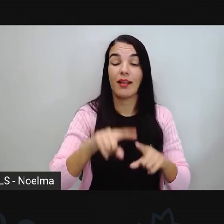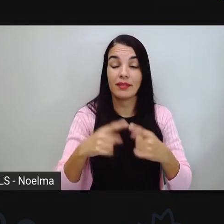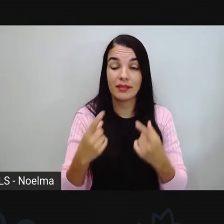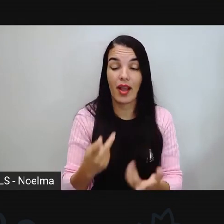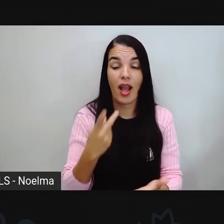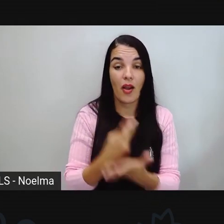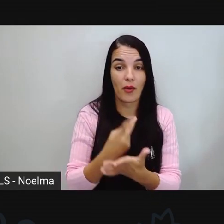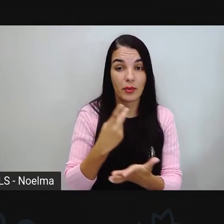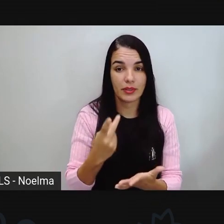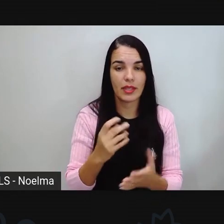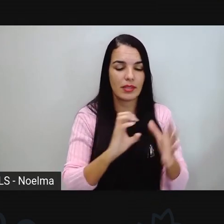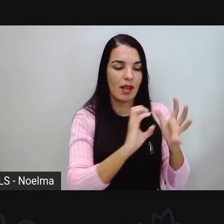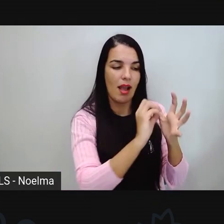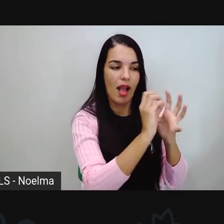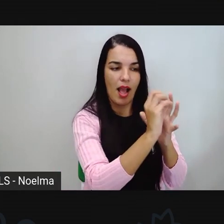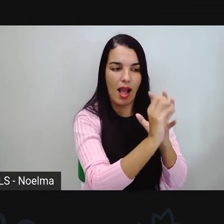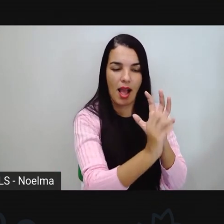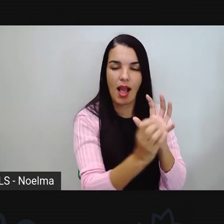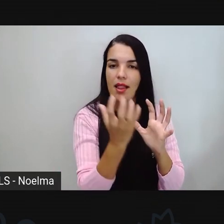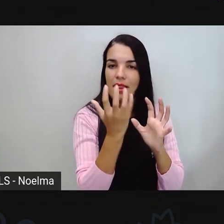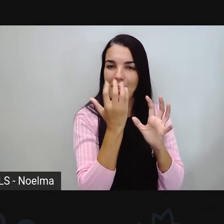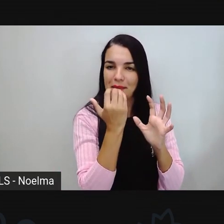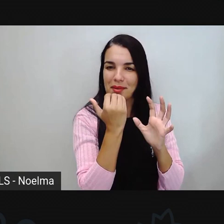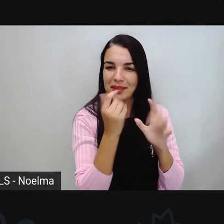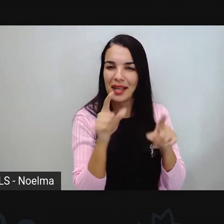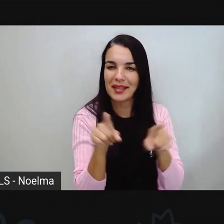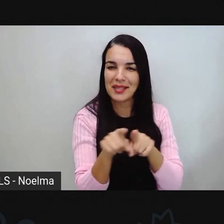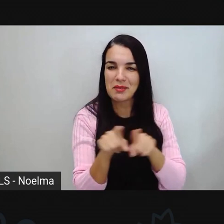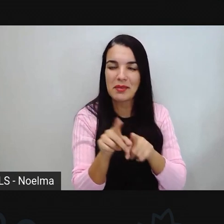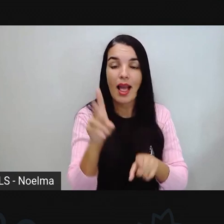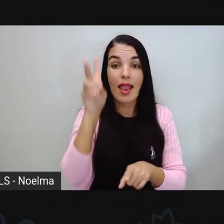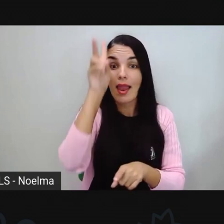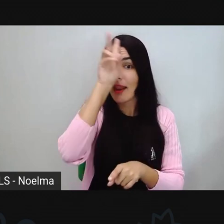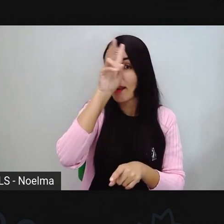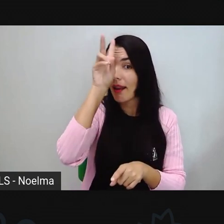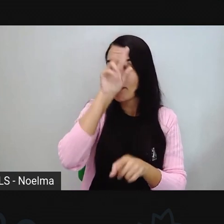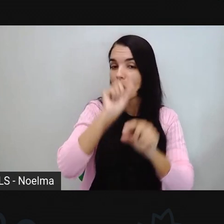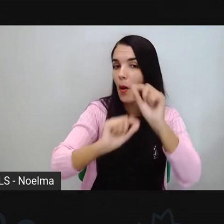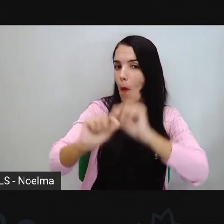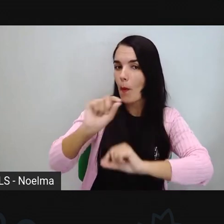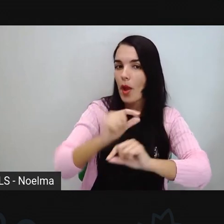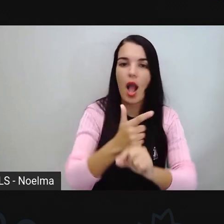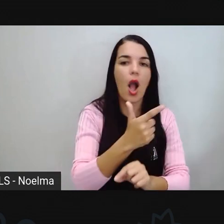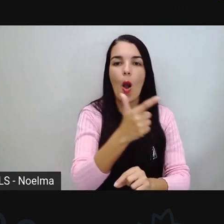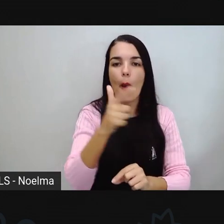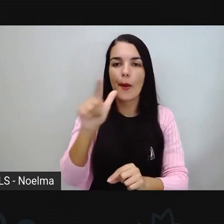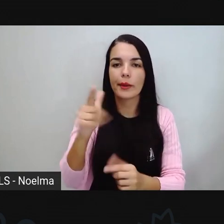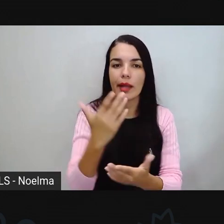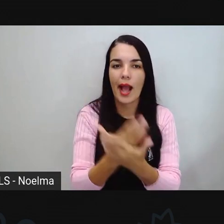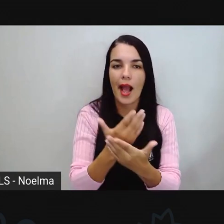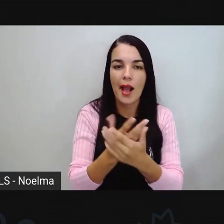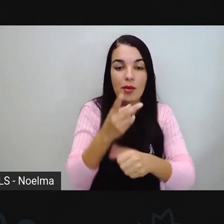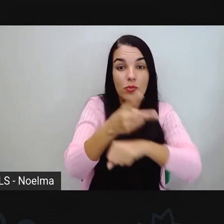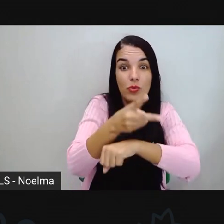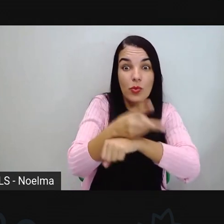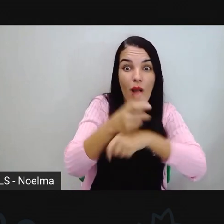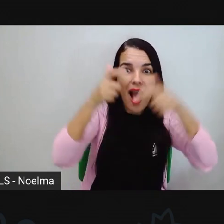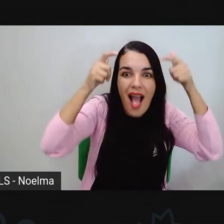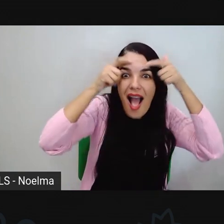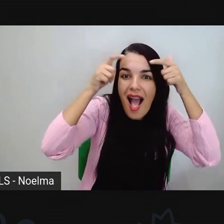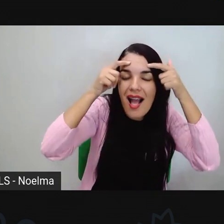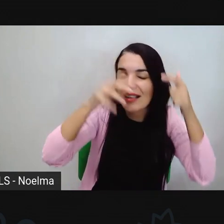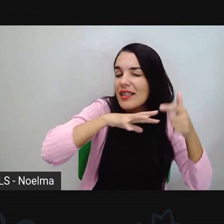cadeia alimentar. E aí a gente relembra a outra aula em que a gente viu um trecho do filme Rei Leão, né,